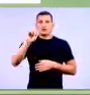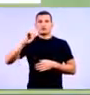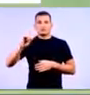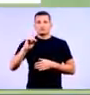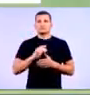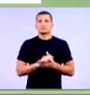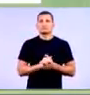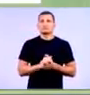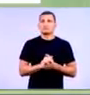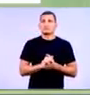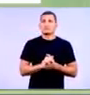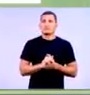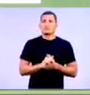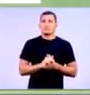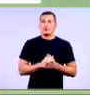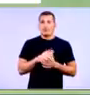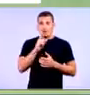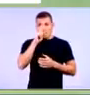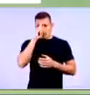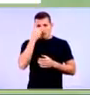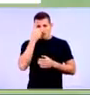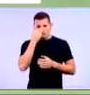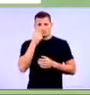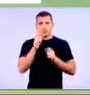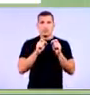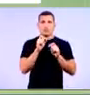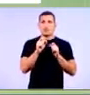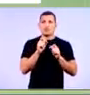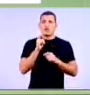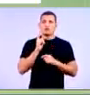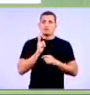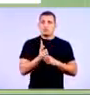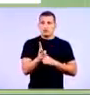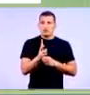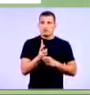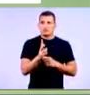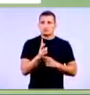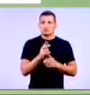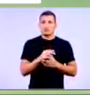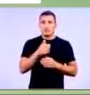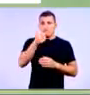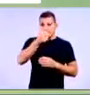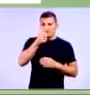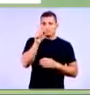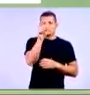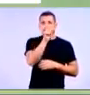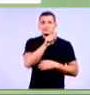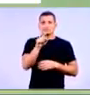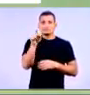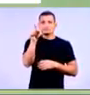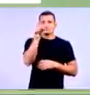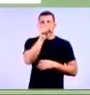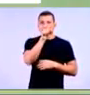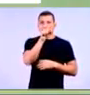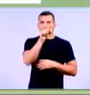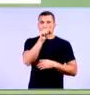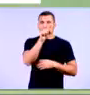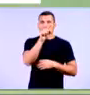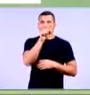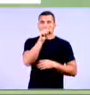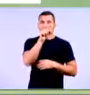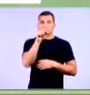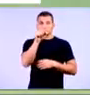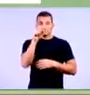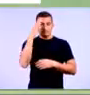aqui? A ideia central vai ser sempre o primeiro nozinho do nosso mapa, que nós colocamos como